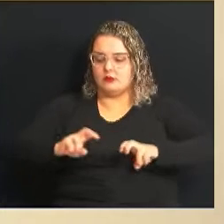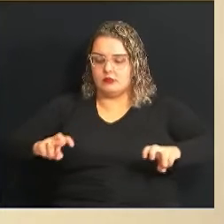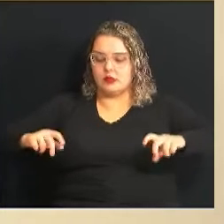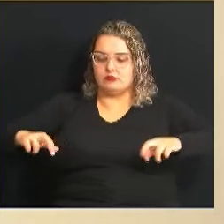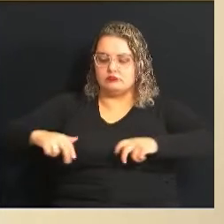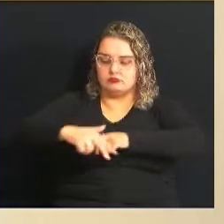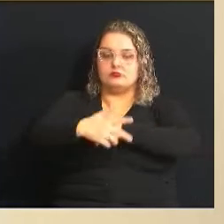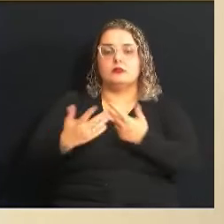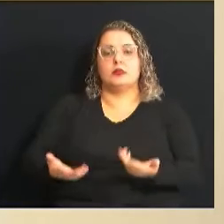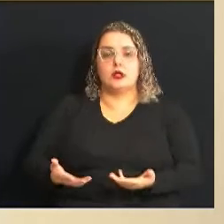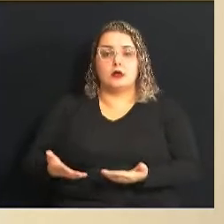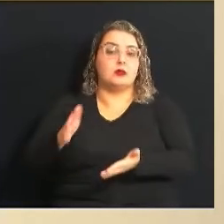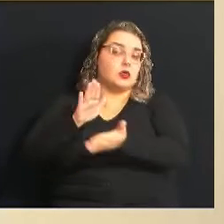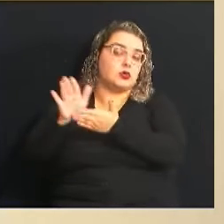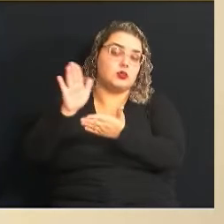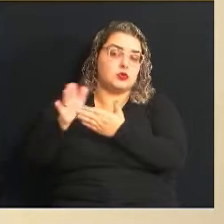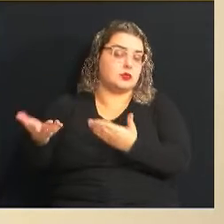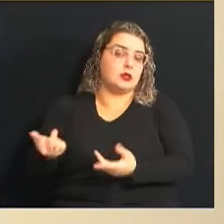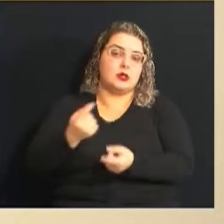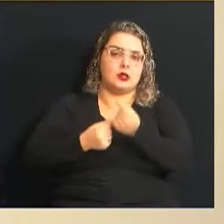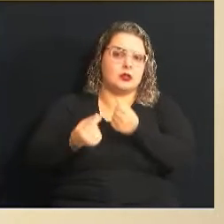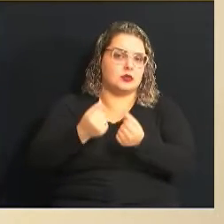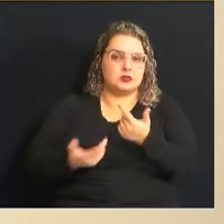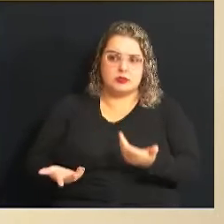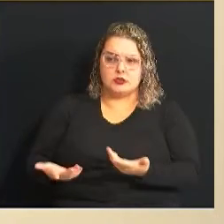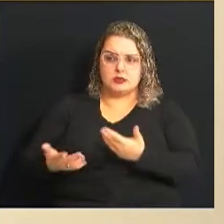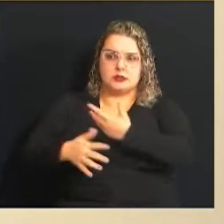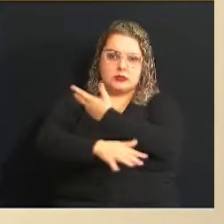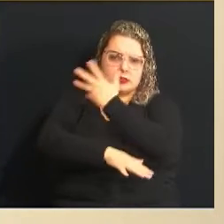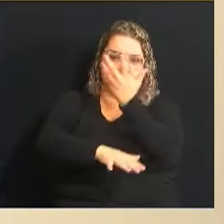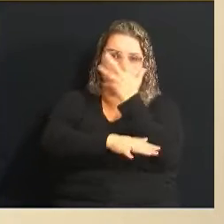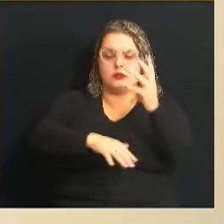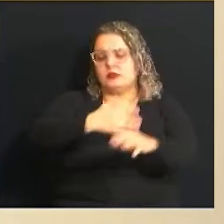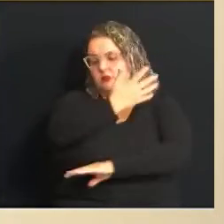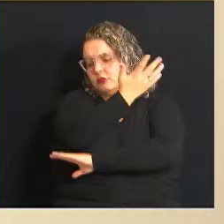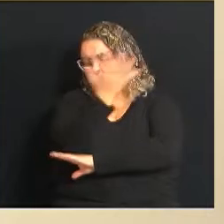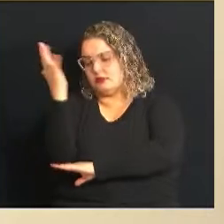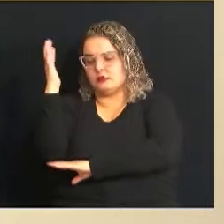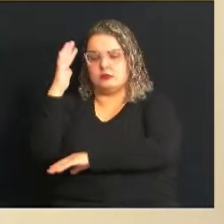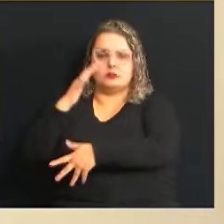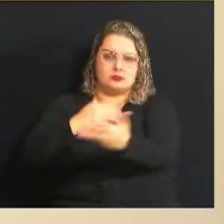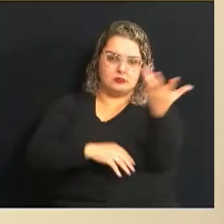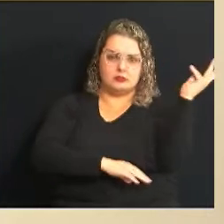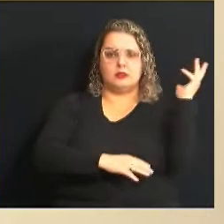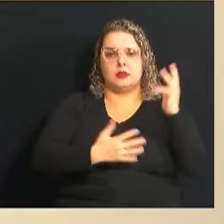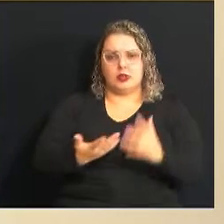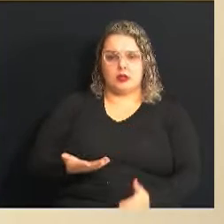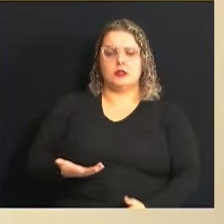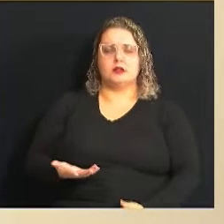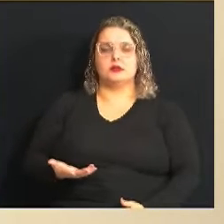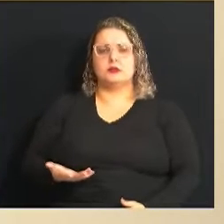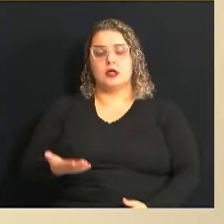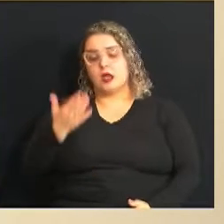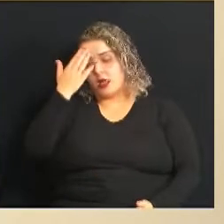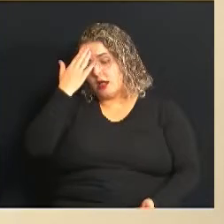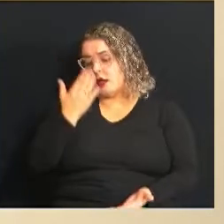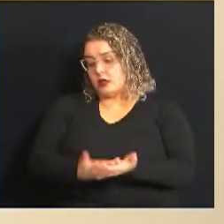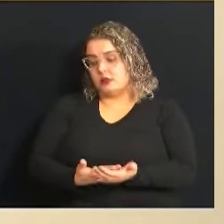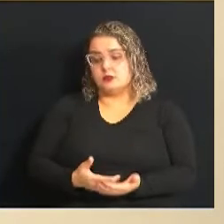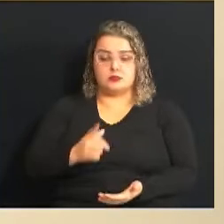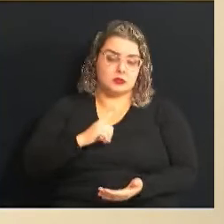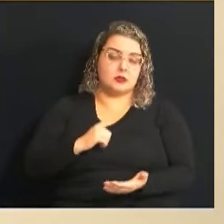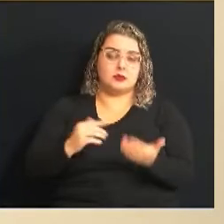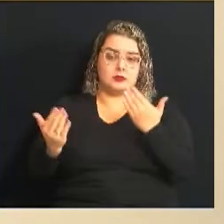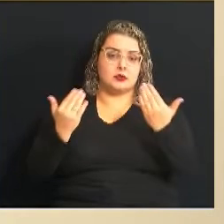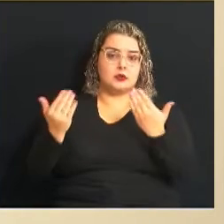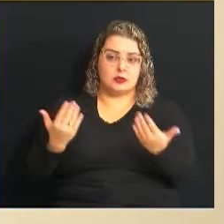né, em relação ao orçamento desses parques, para a gente ter um comparativo. A gente acredita que você fazendo a